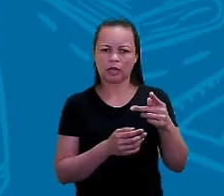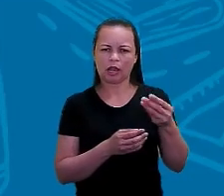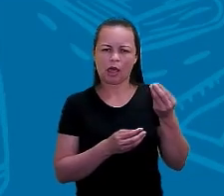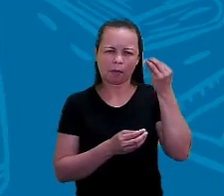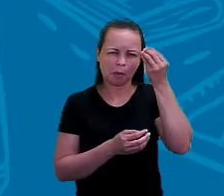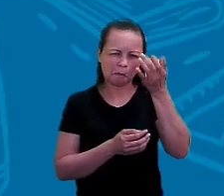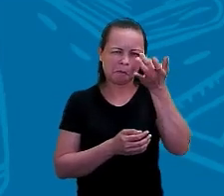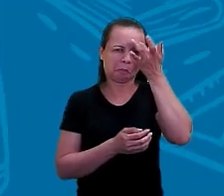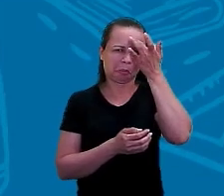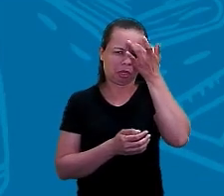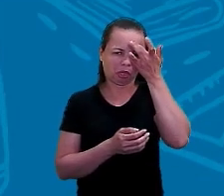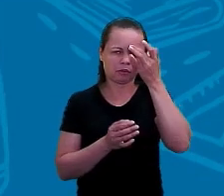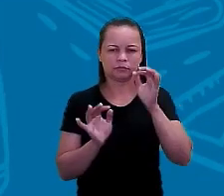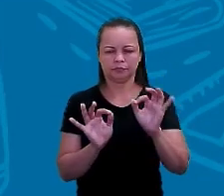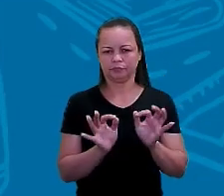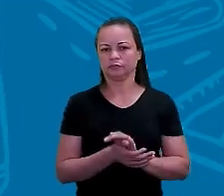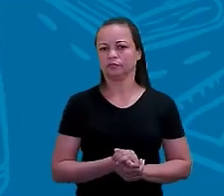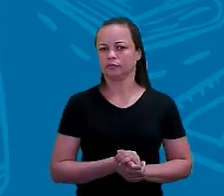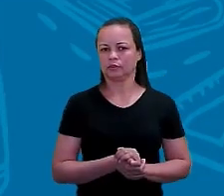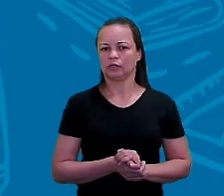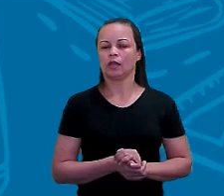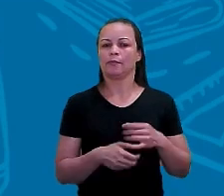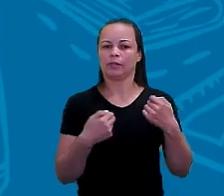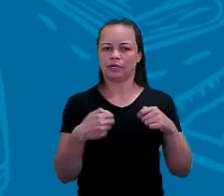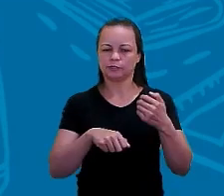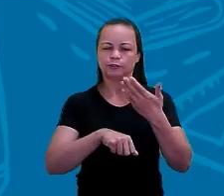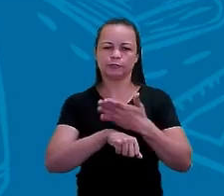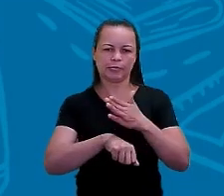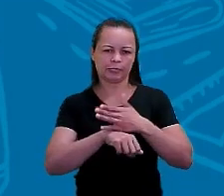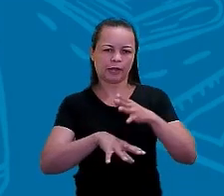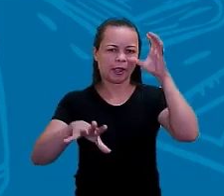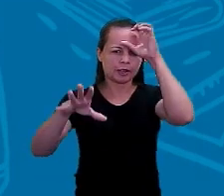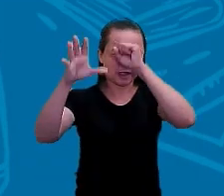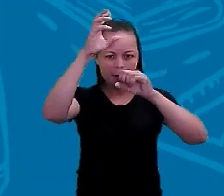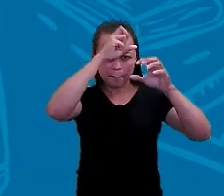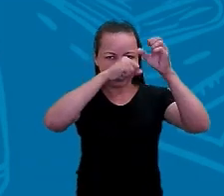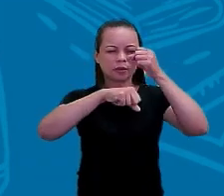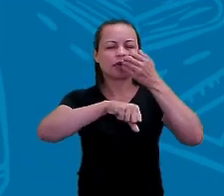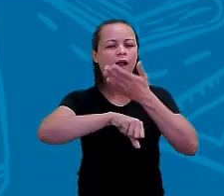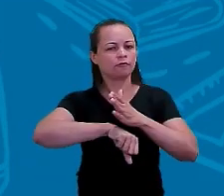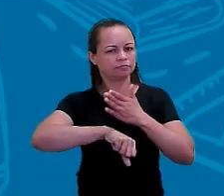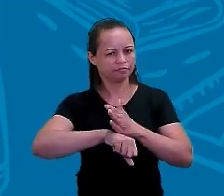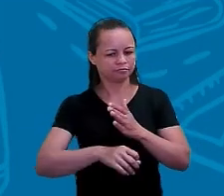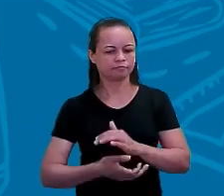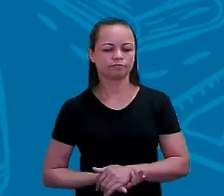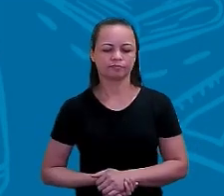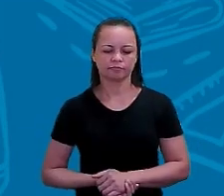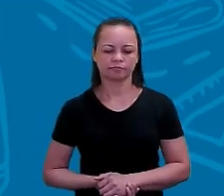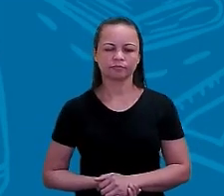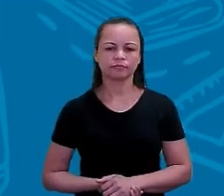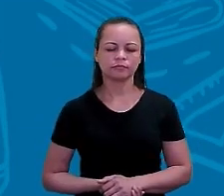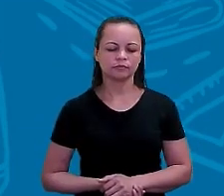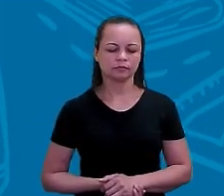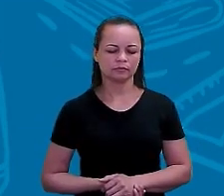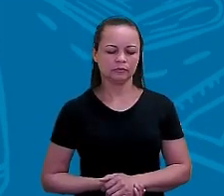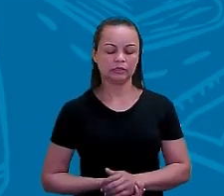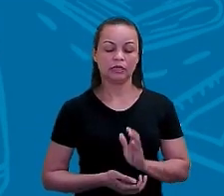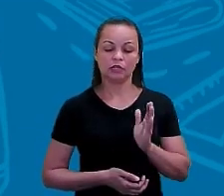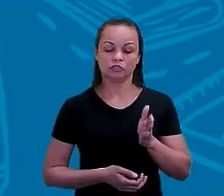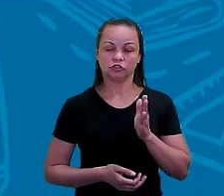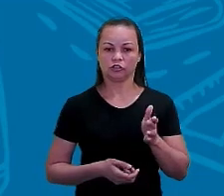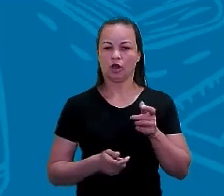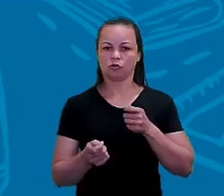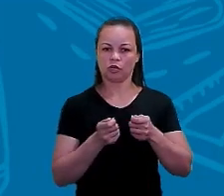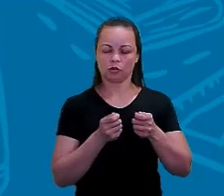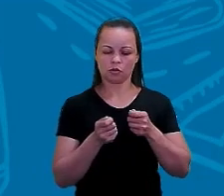went, gone. To be, was, were. Não é isso, não. Você aprende praticando, tá? Então, já os